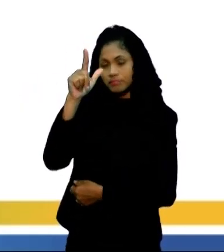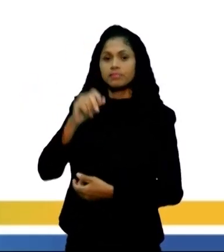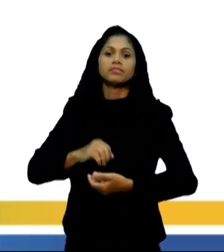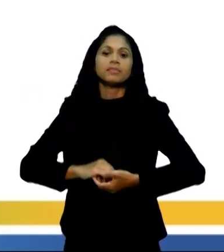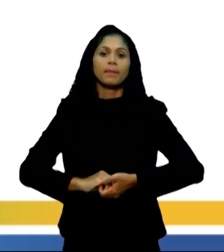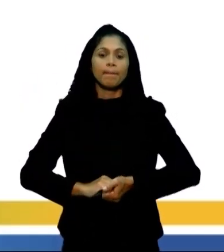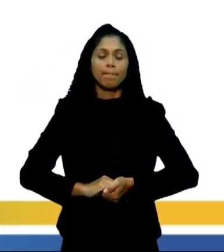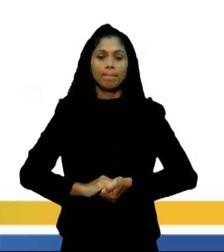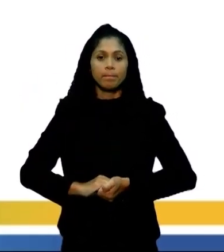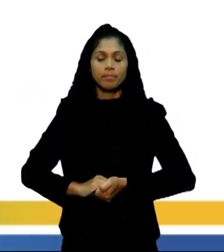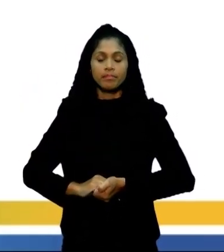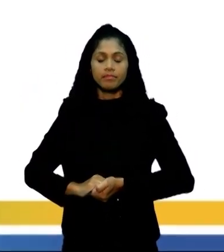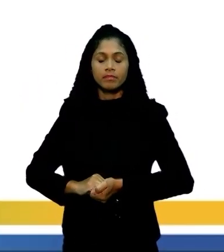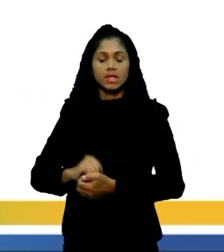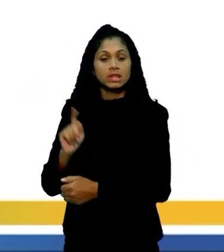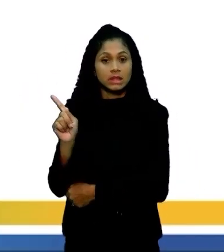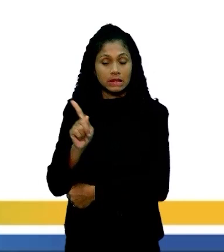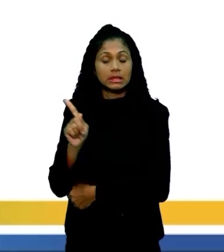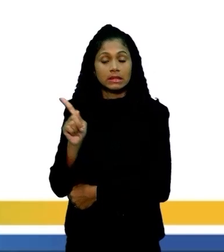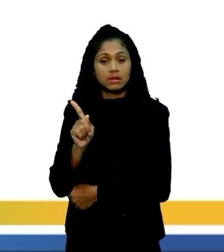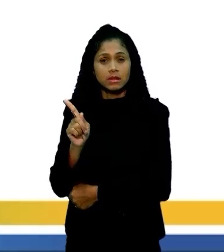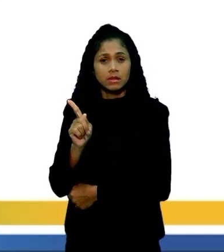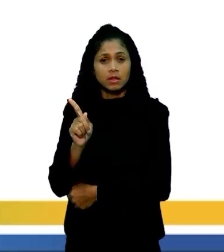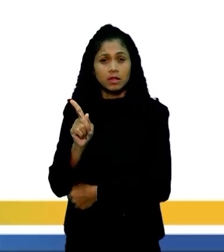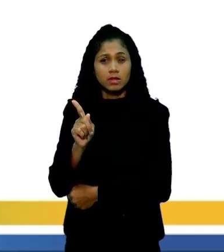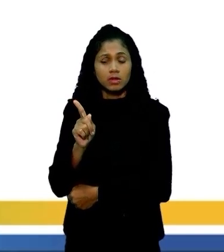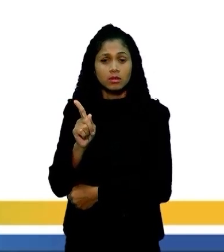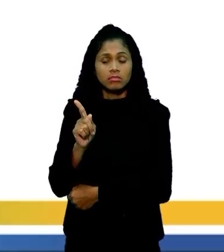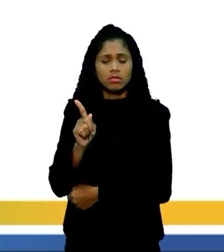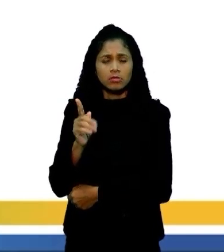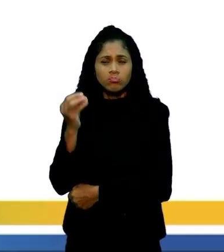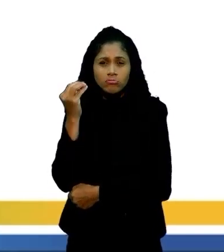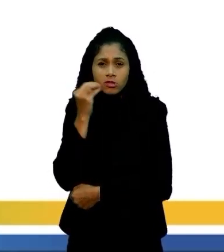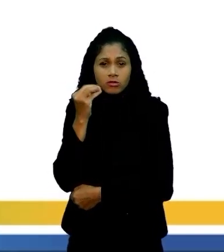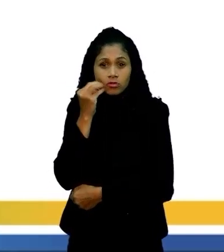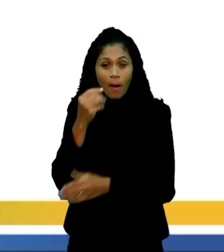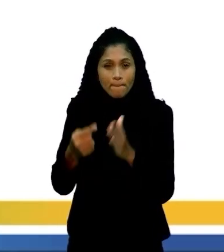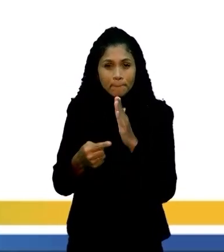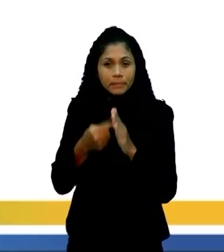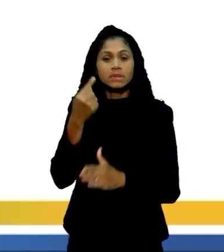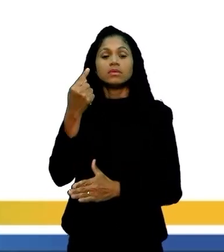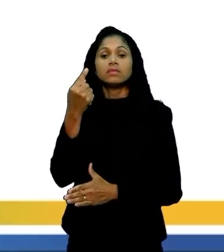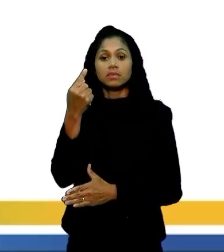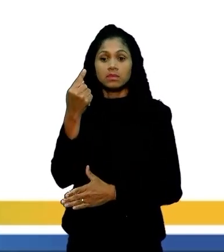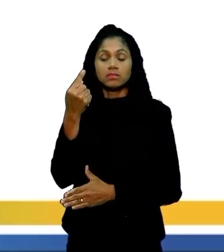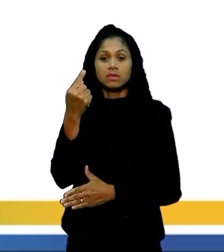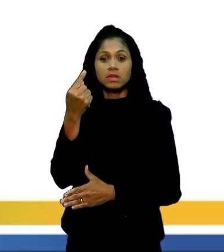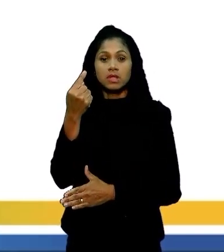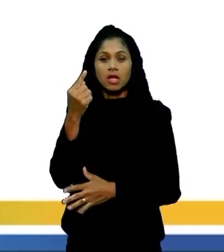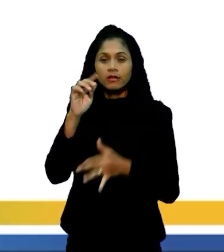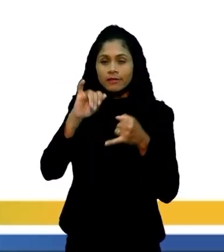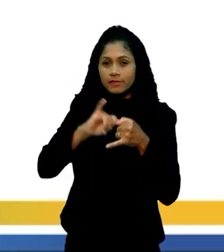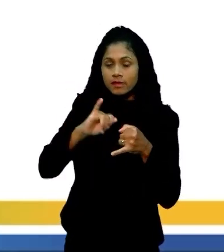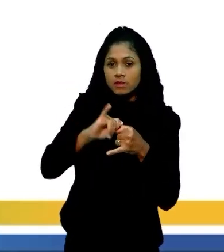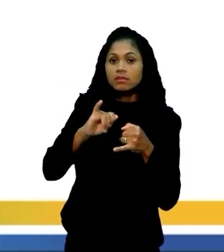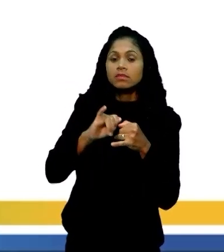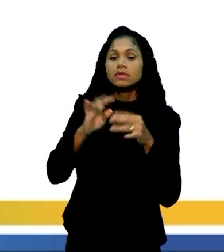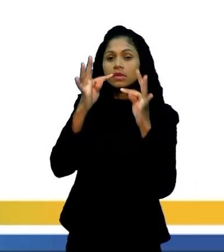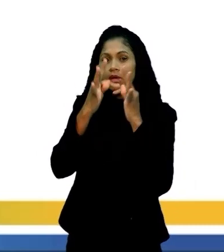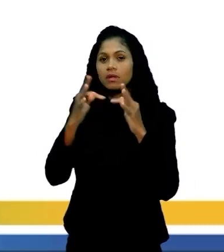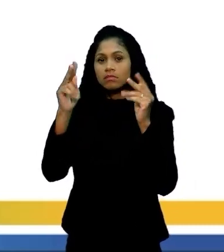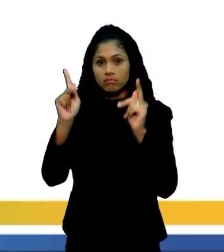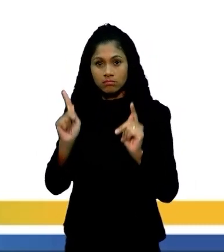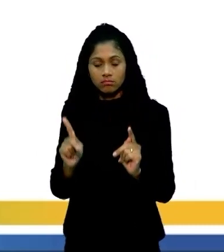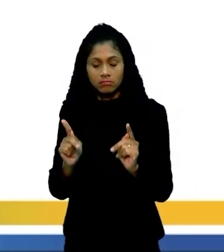Dobereiner, ele fez a primeira tentativa de elucidação de uma tabela periódica.